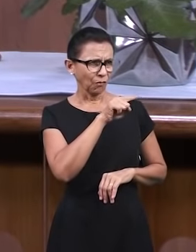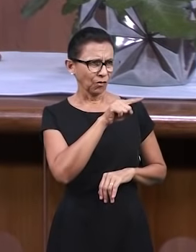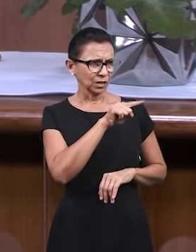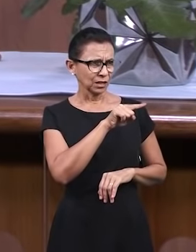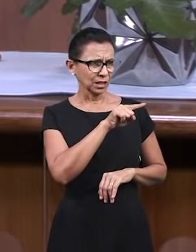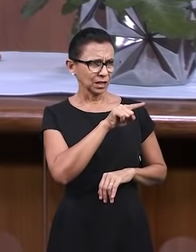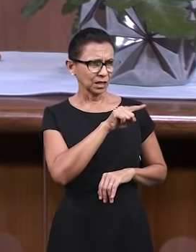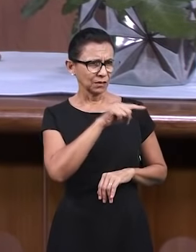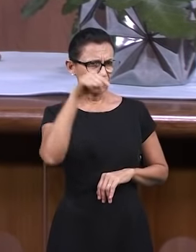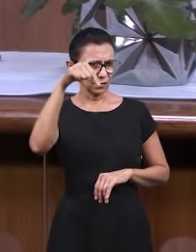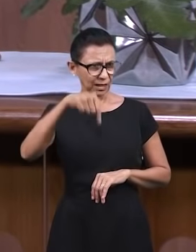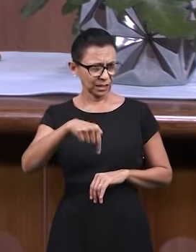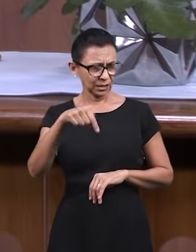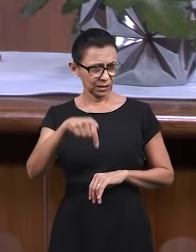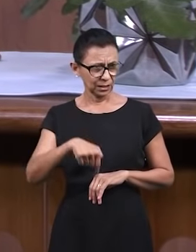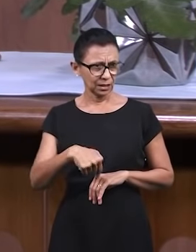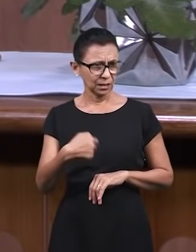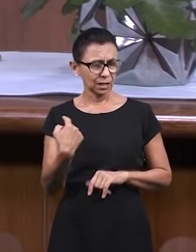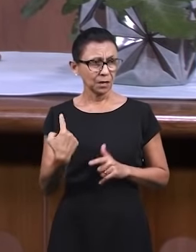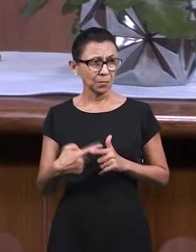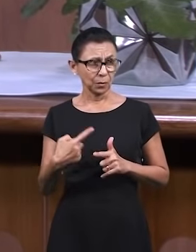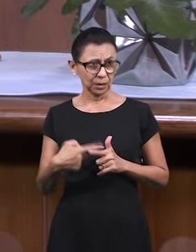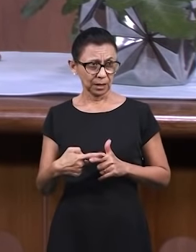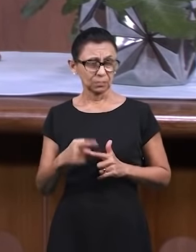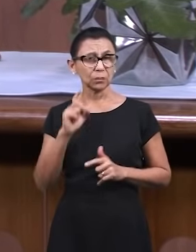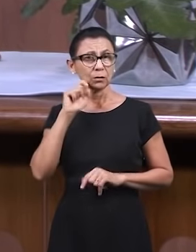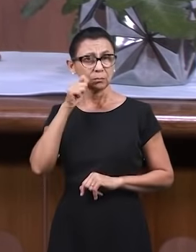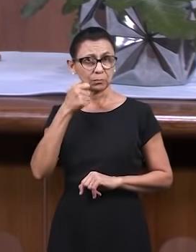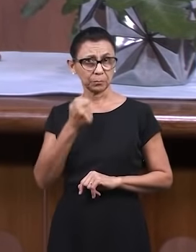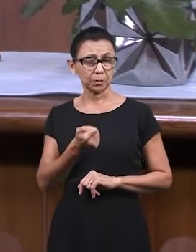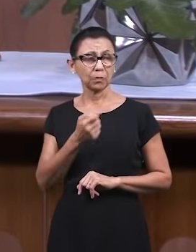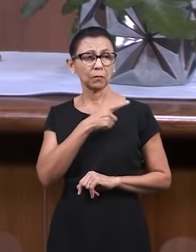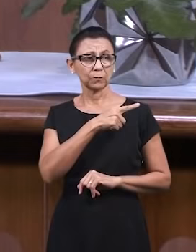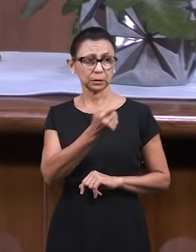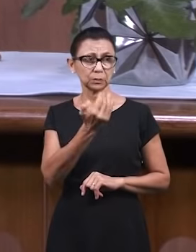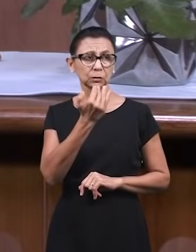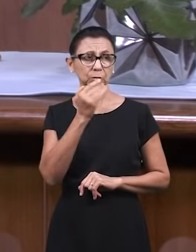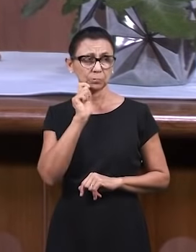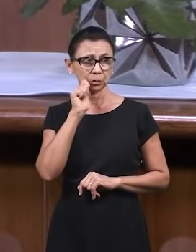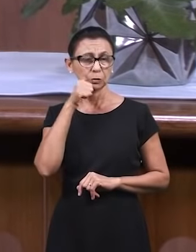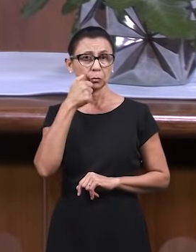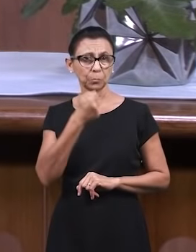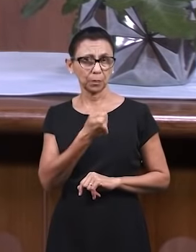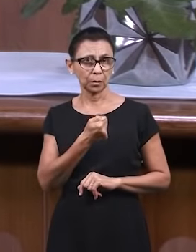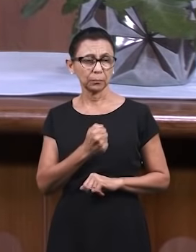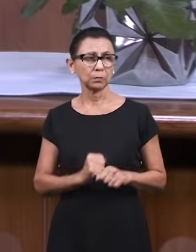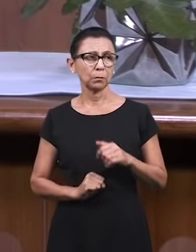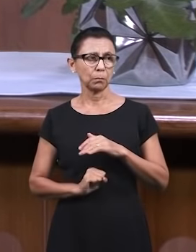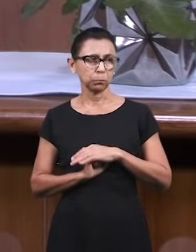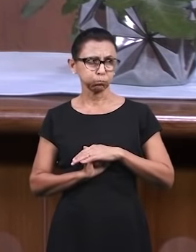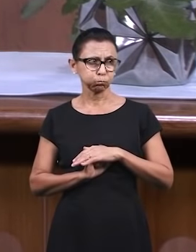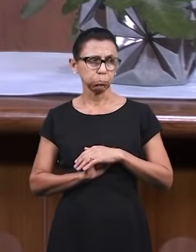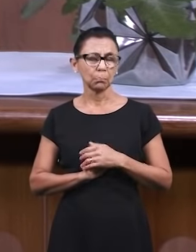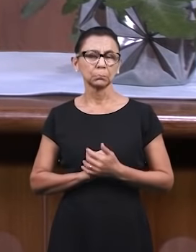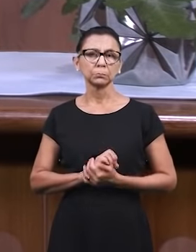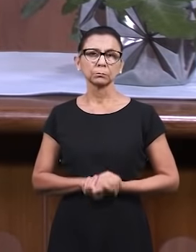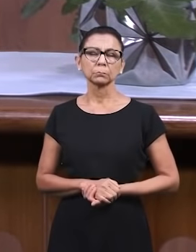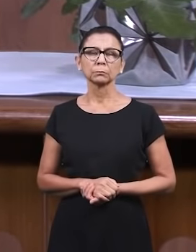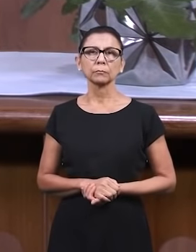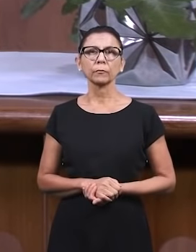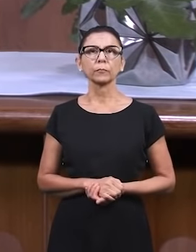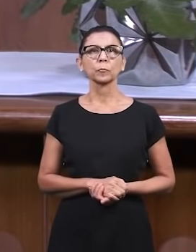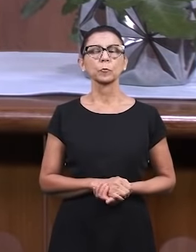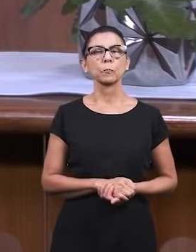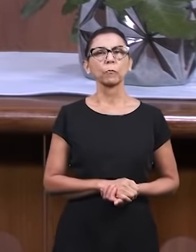vocês vieram aqui por causa do pão, porque vocês comeram o pão e vos saciaste.